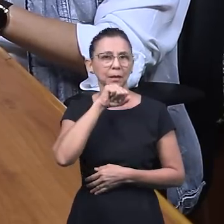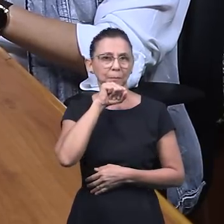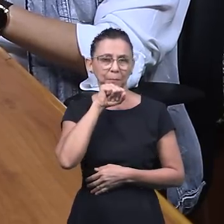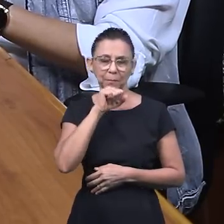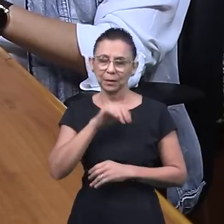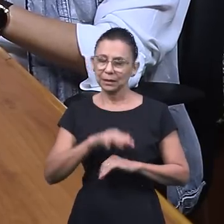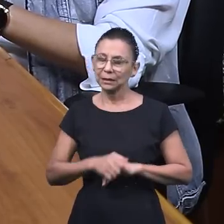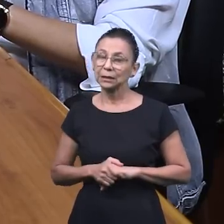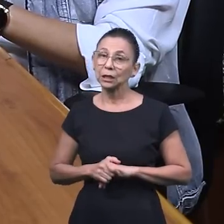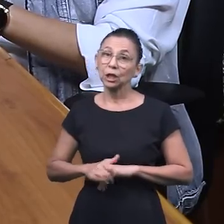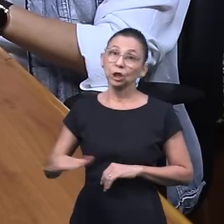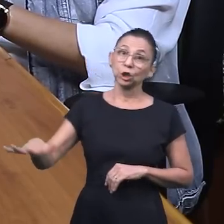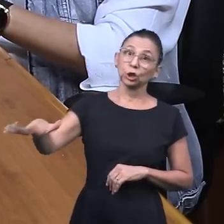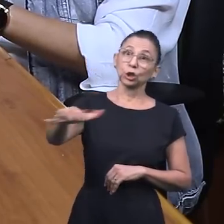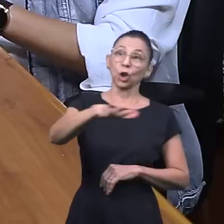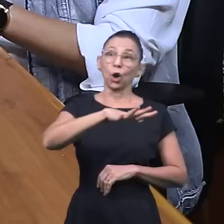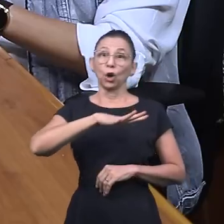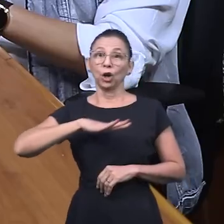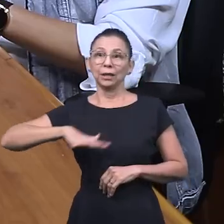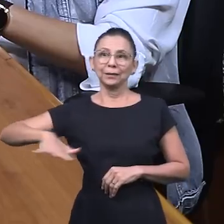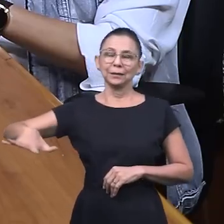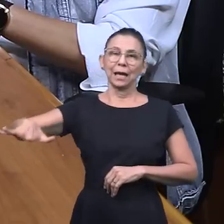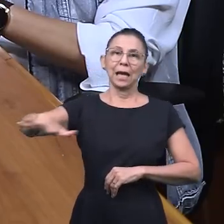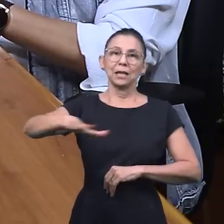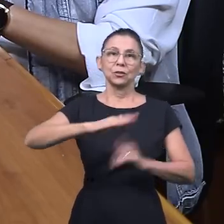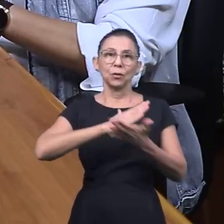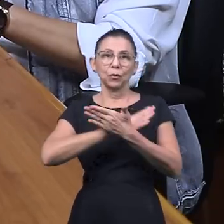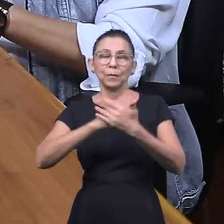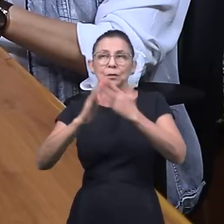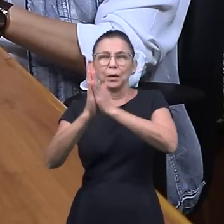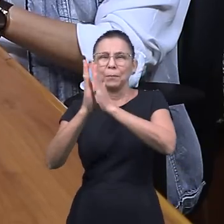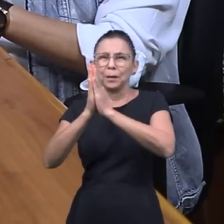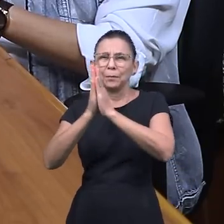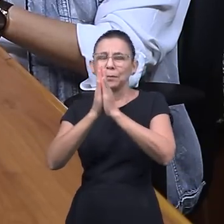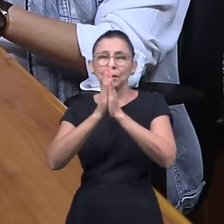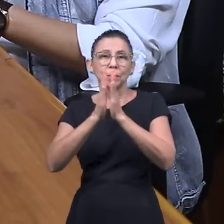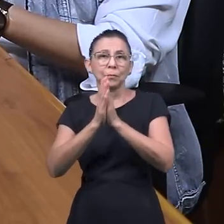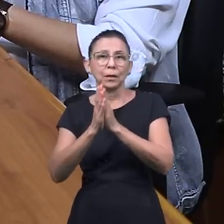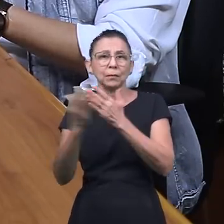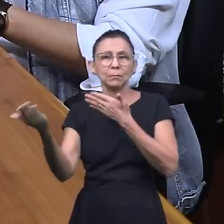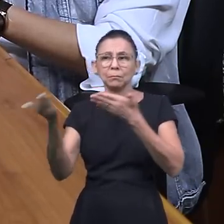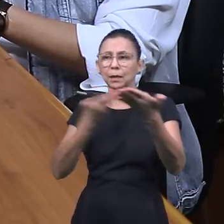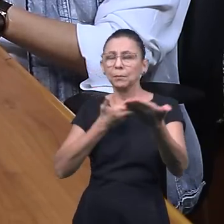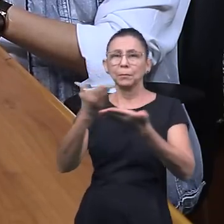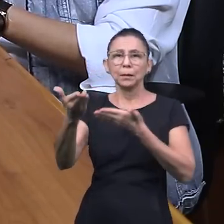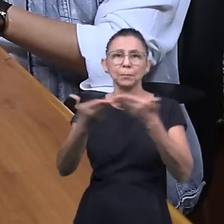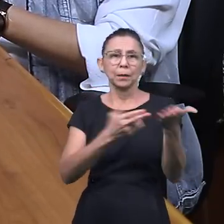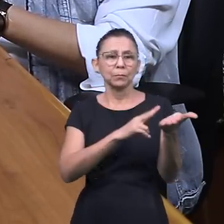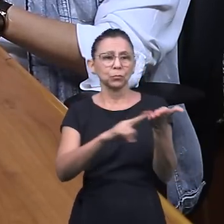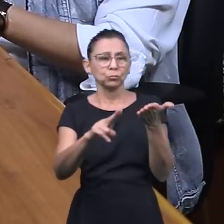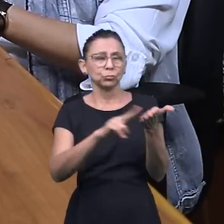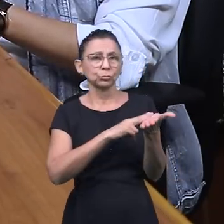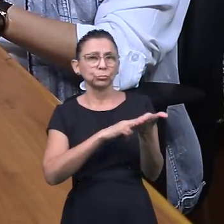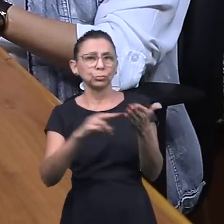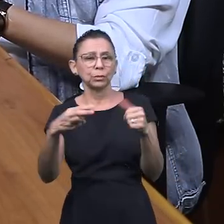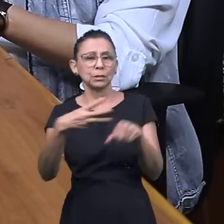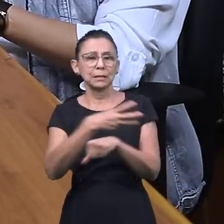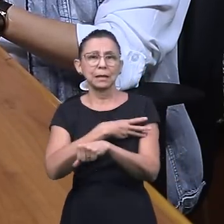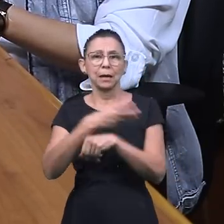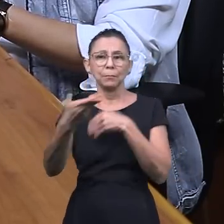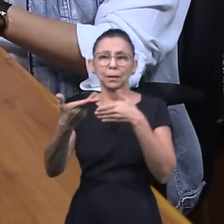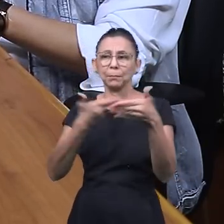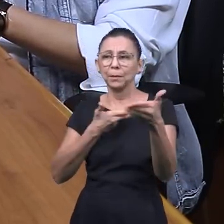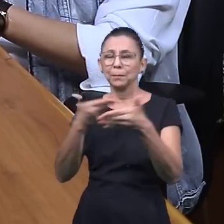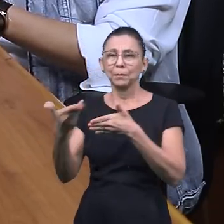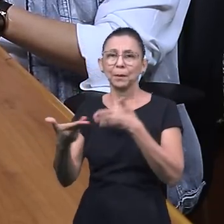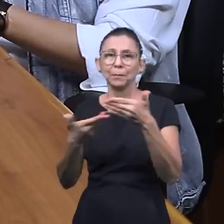Rio Doce inteiro, a notícia se espalhou, todo mundo começou a orar. E era ligação, mensagem o dia inteiro,